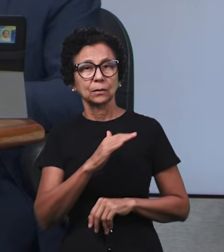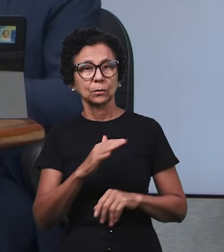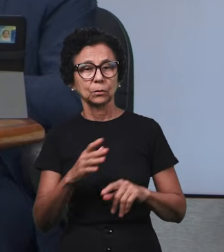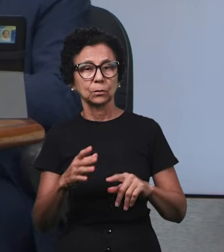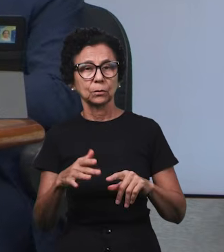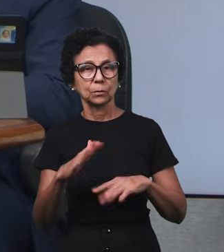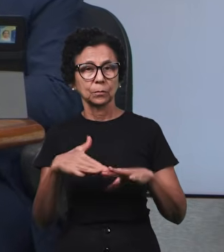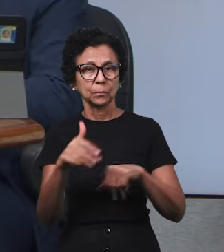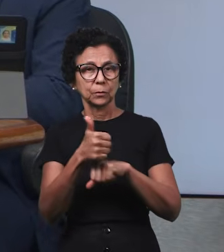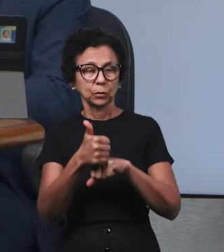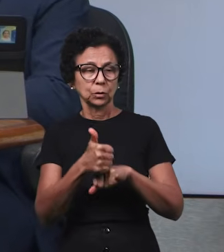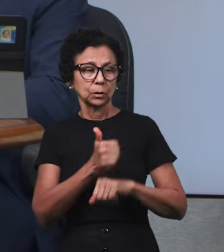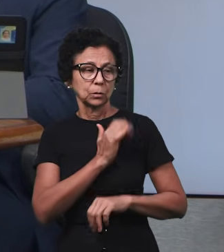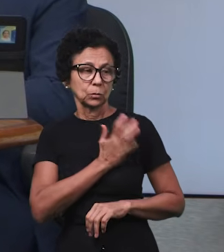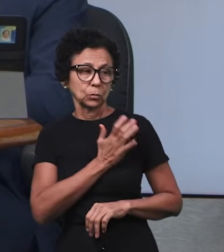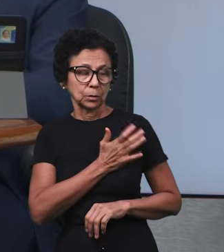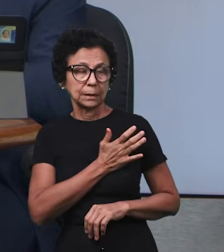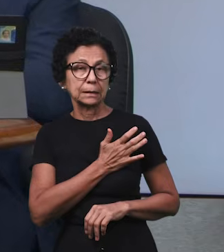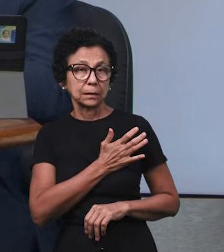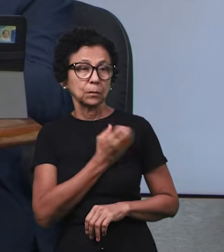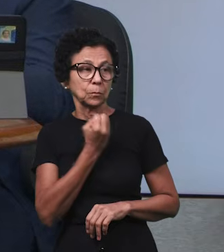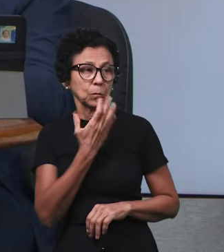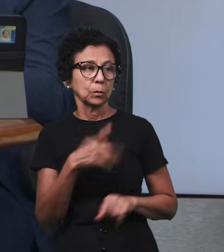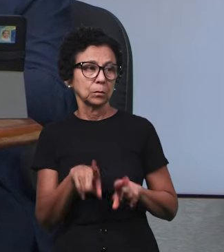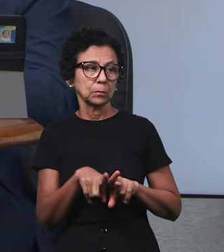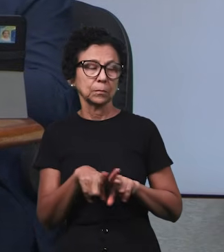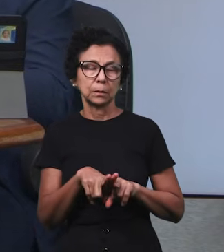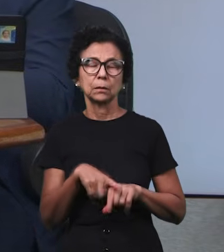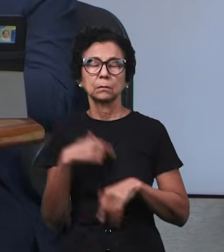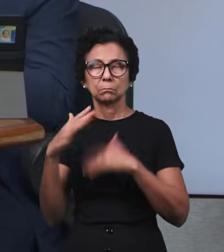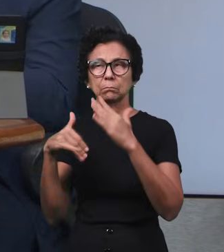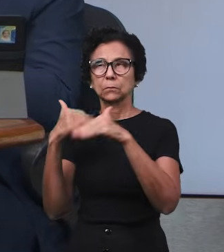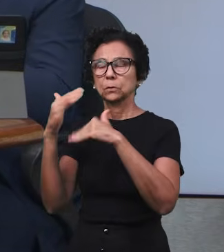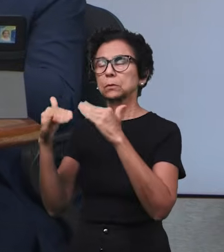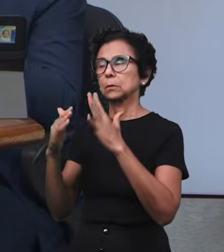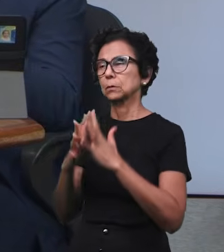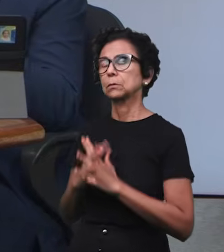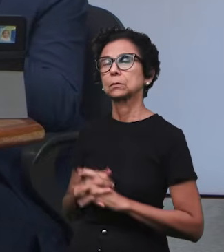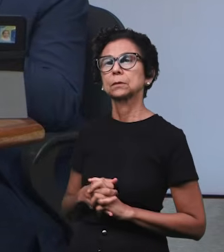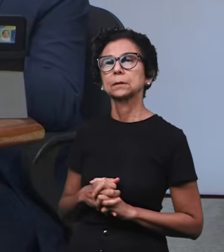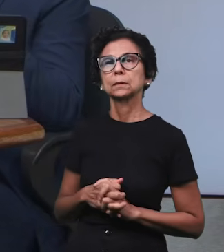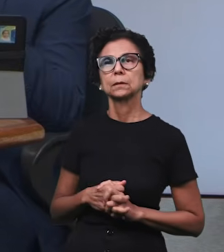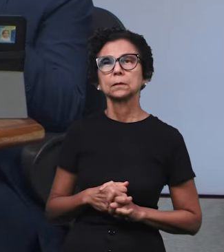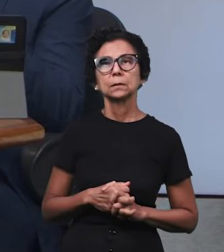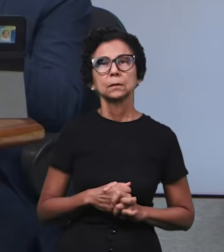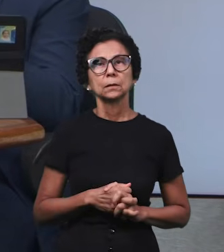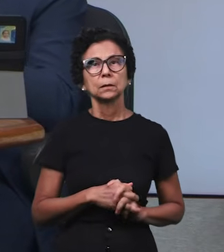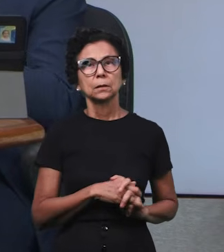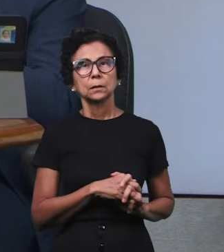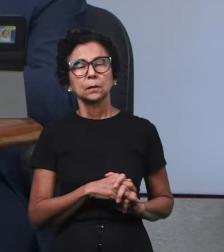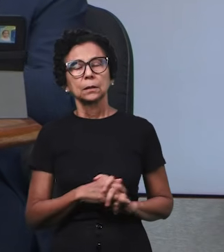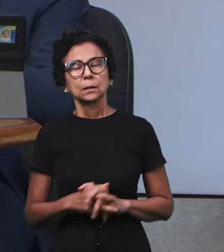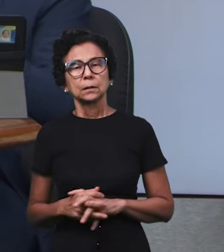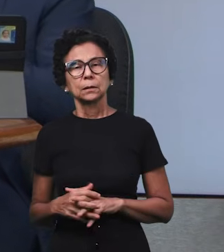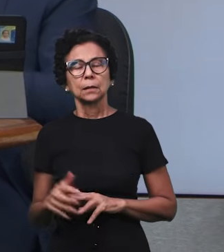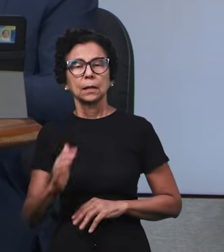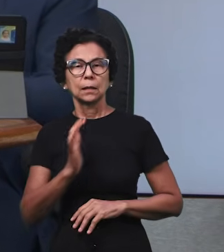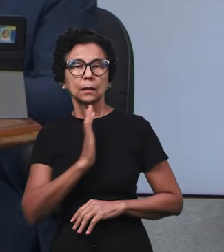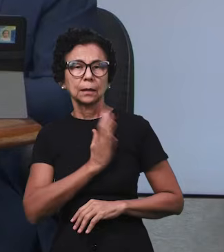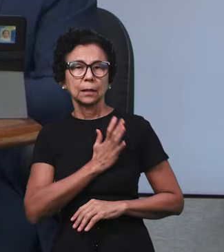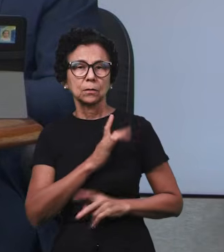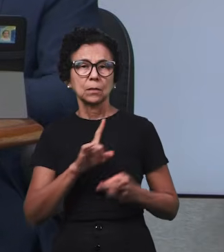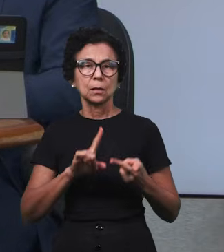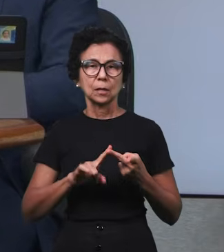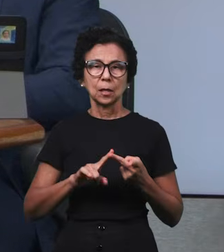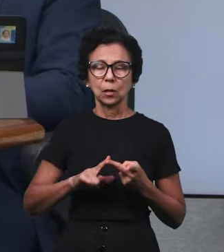que vieram assim... revolucionar a medicina. Fala a verdade, né? Revolucionar a medicina, desde a cardiologia, nefrologia.